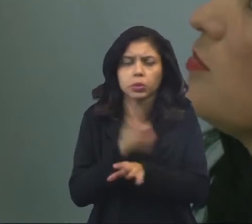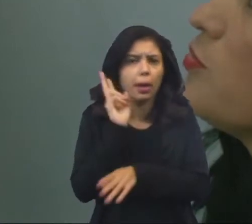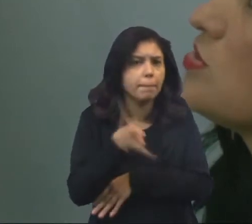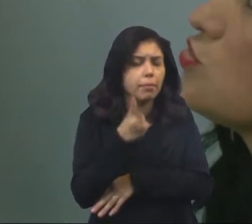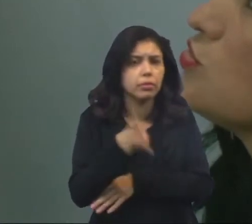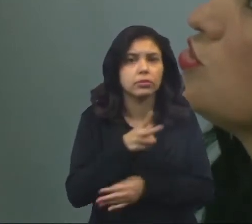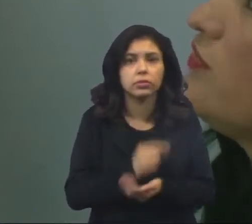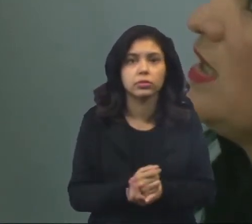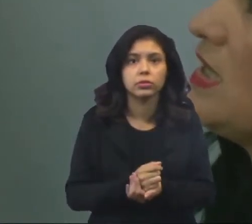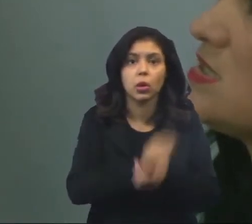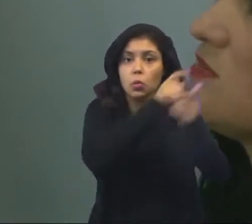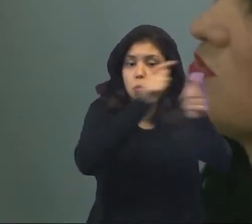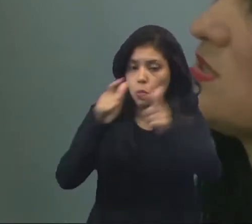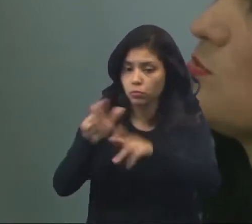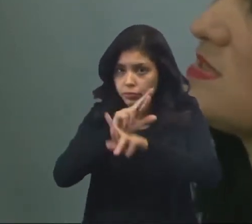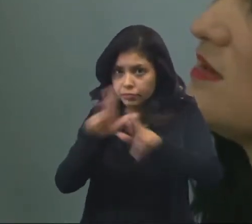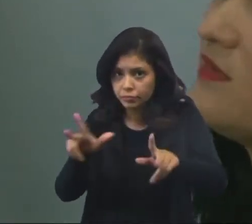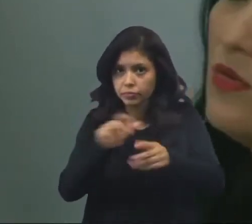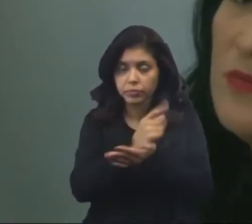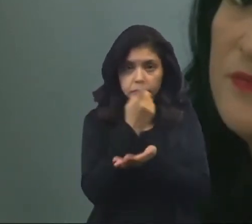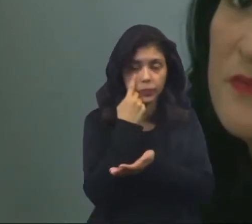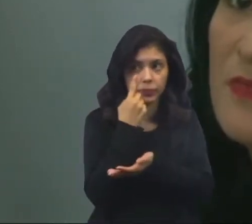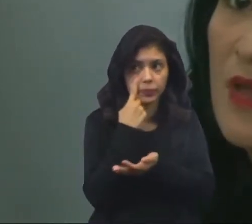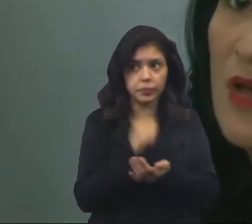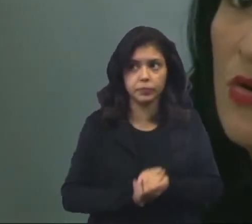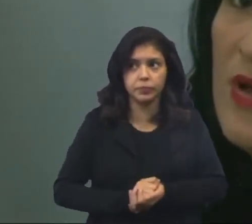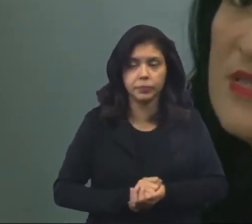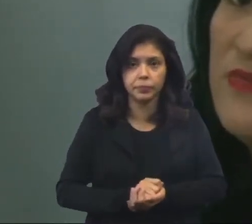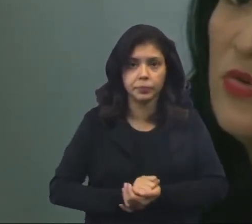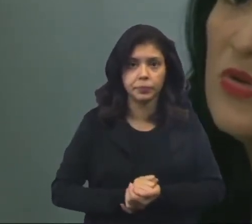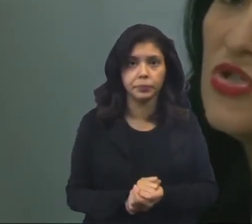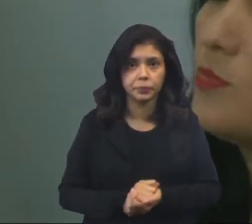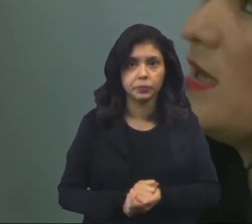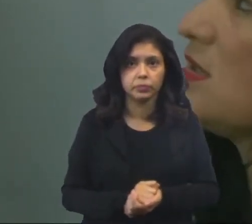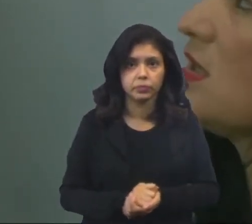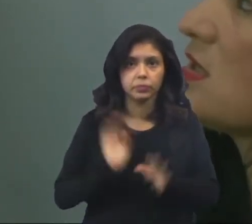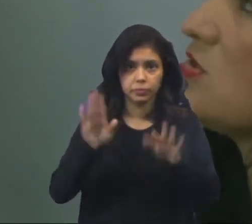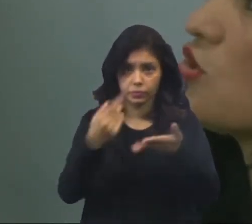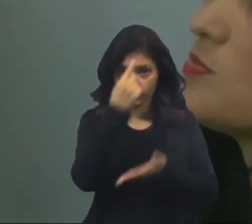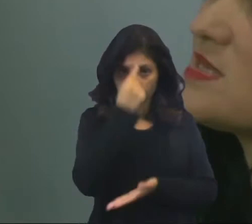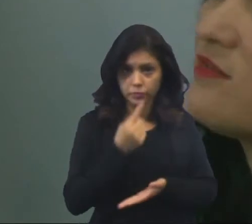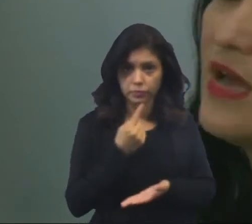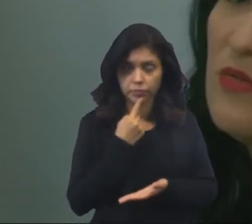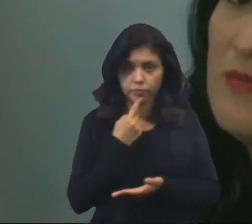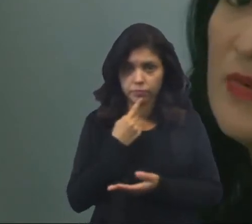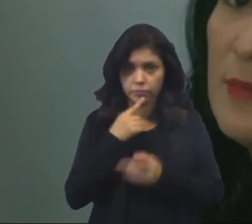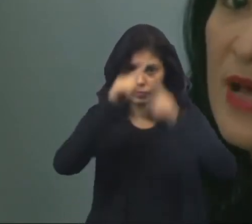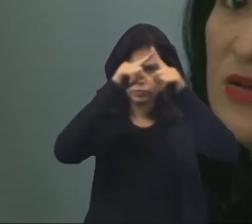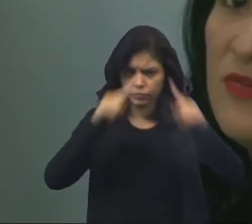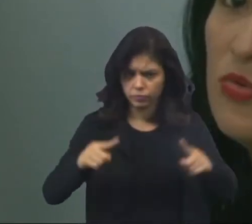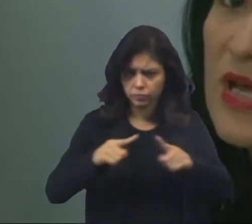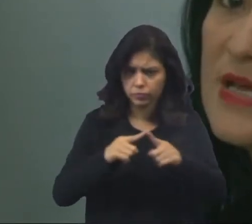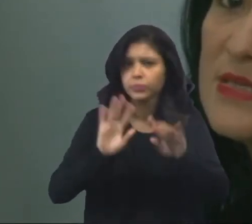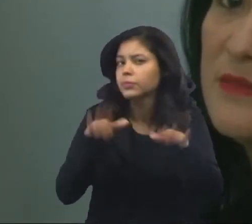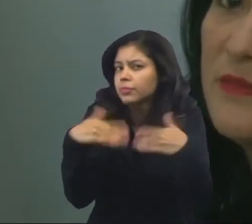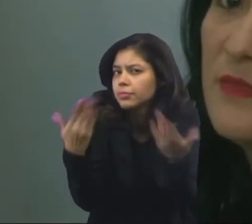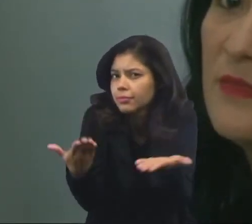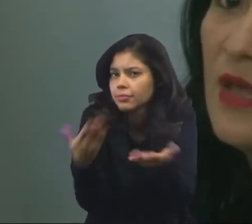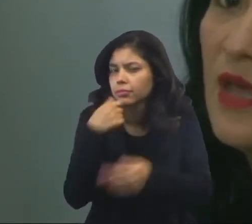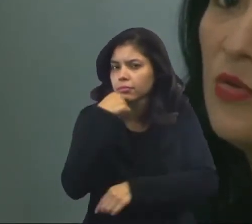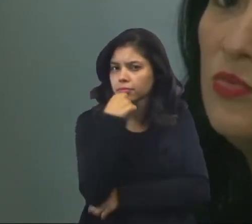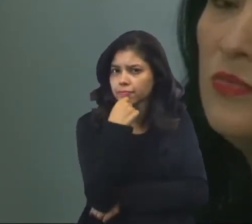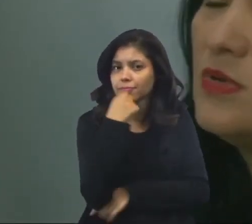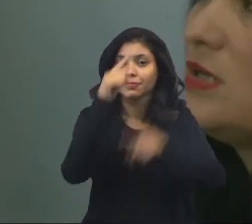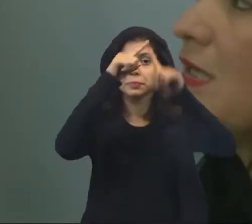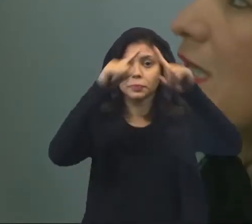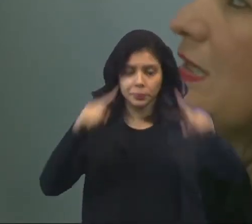Só que em posições diferentes, se você observar. Ó. Com essa figura geométrica aqui, já observaram? Lembraram que figura é essa?